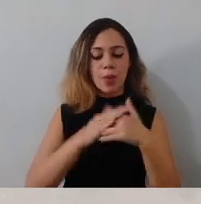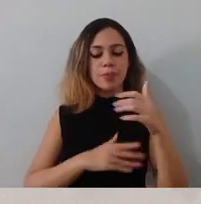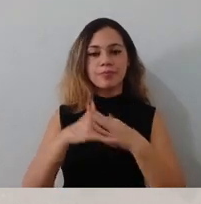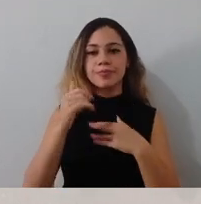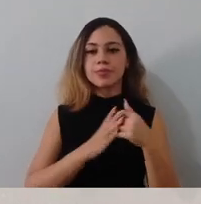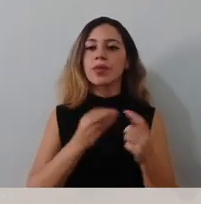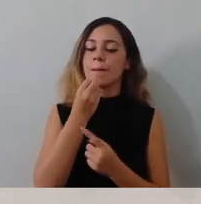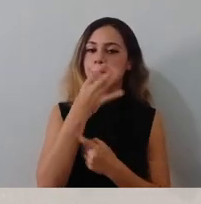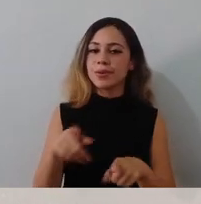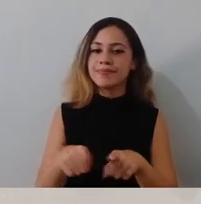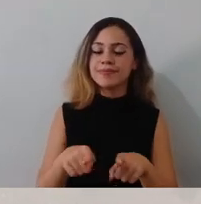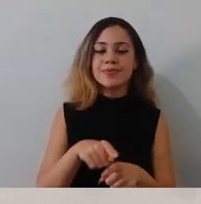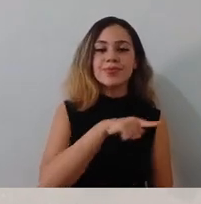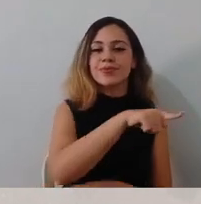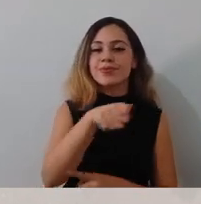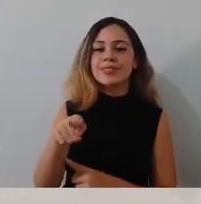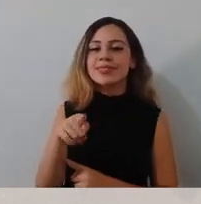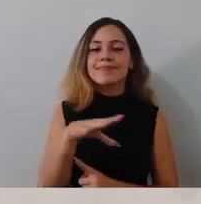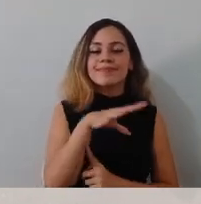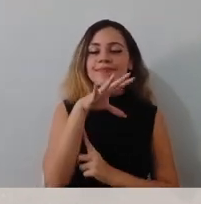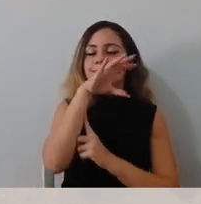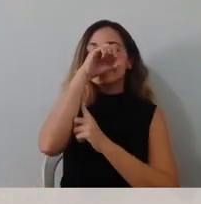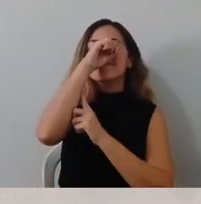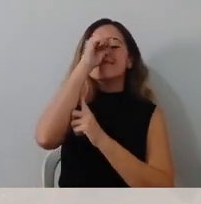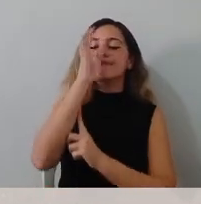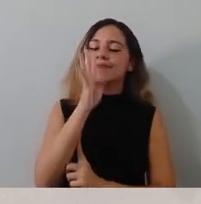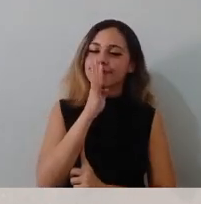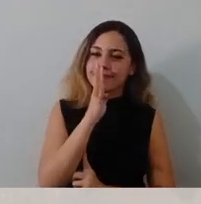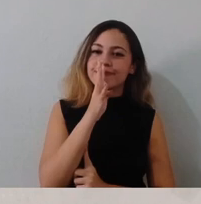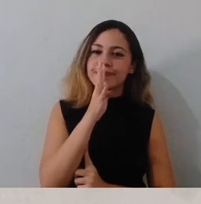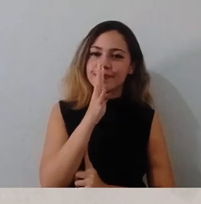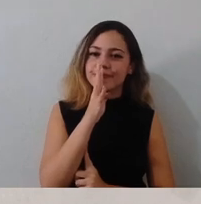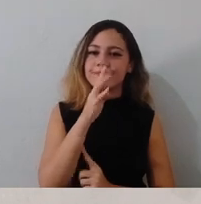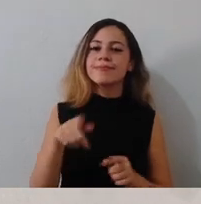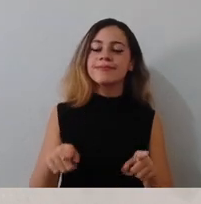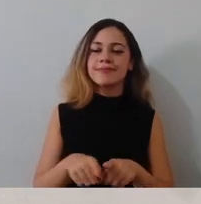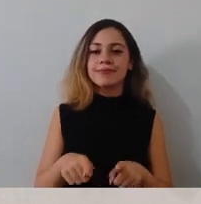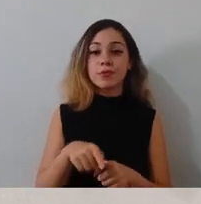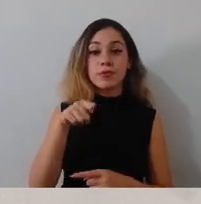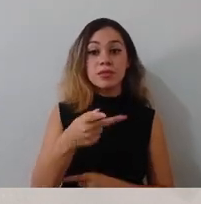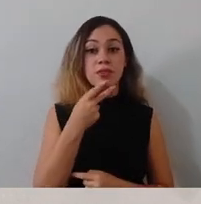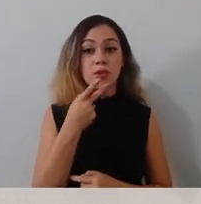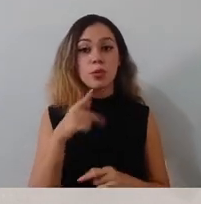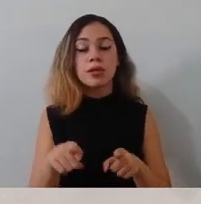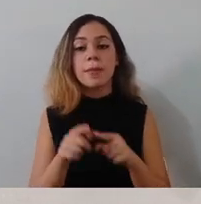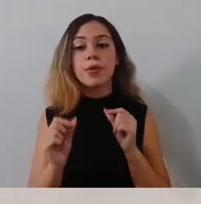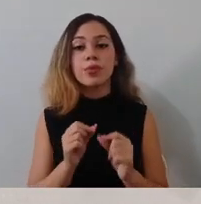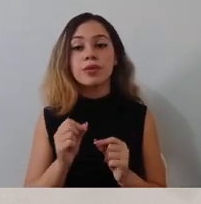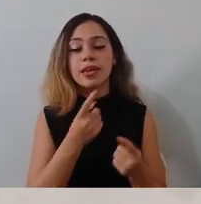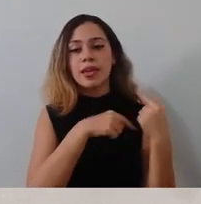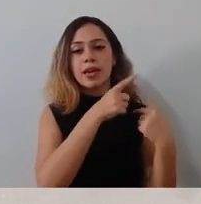todo esse trabalho do Conexão, vocês são oxigênio, olha que coisa bonita, muito bom. Outra coisa, você falou para